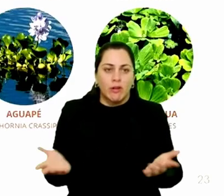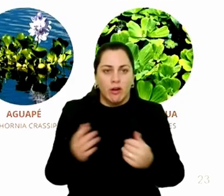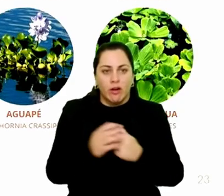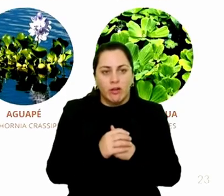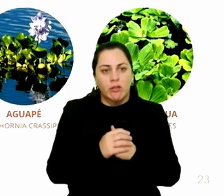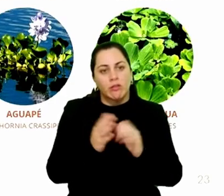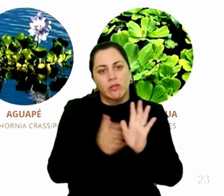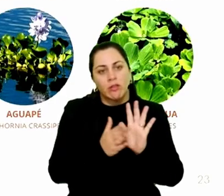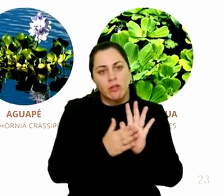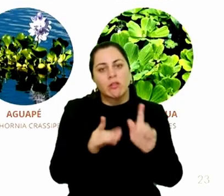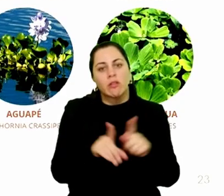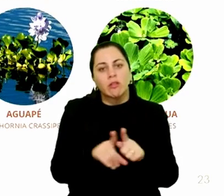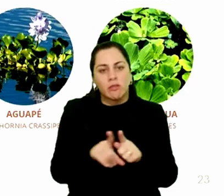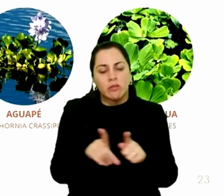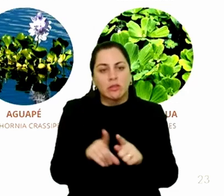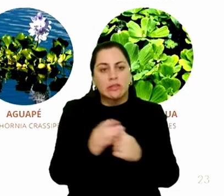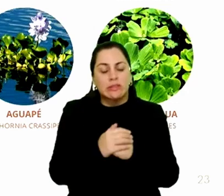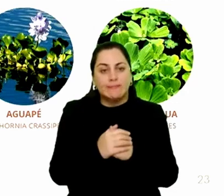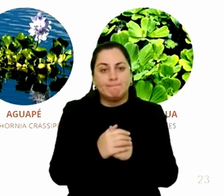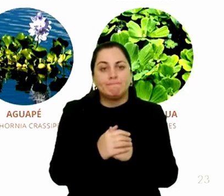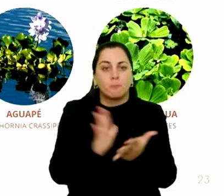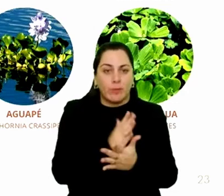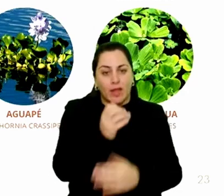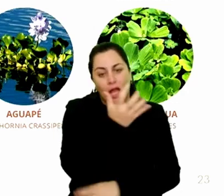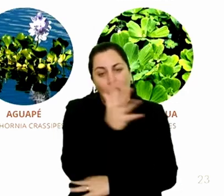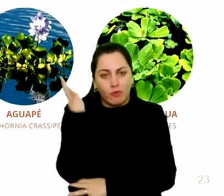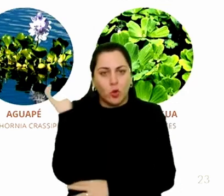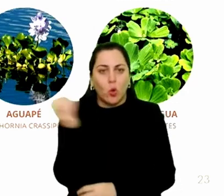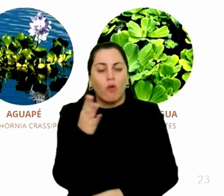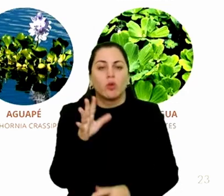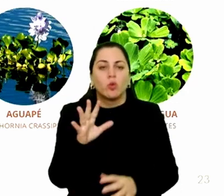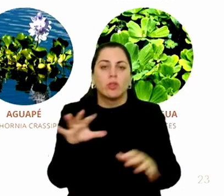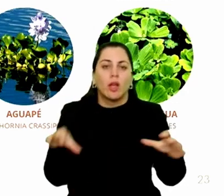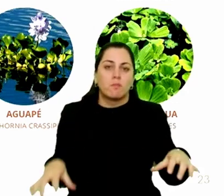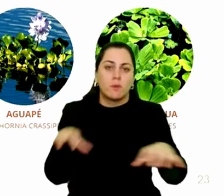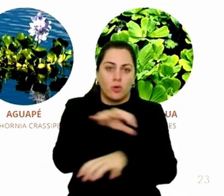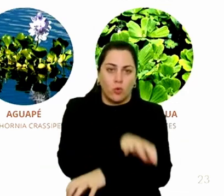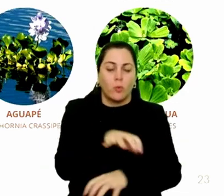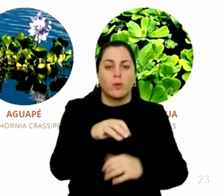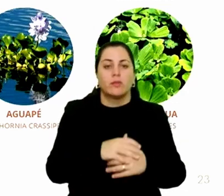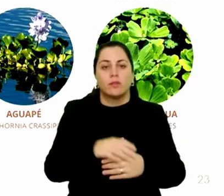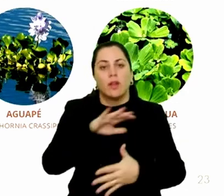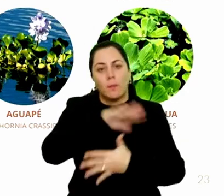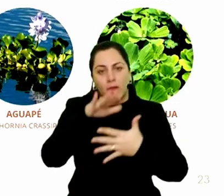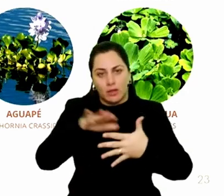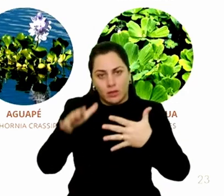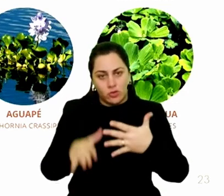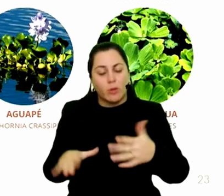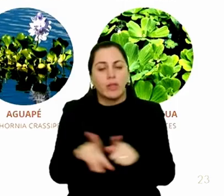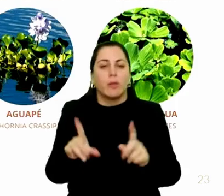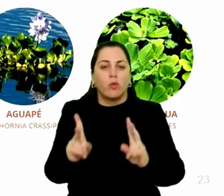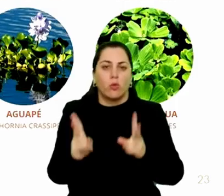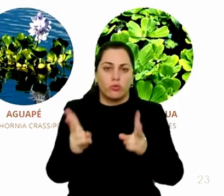Então, foi proposto também a implantação de algumas árvores, todas do bioma da Mata Atlântica, para a gente manter, né,